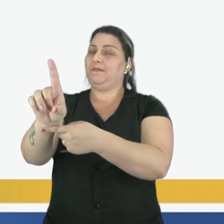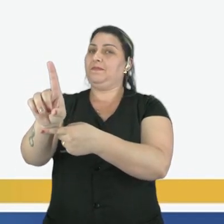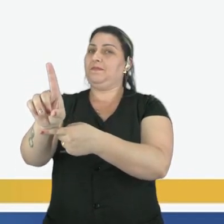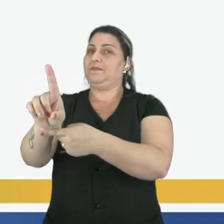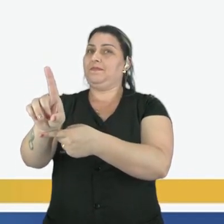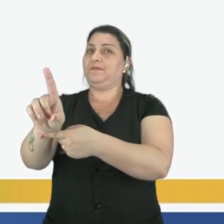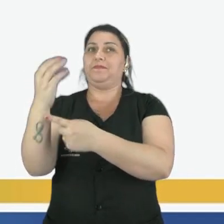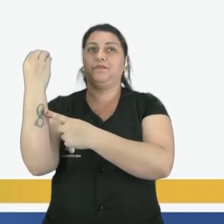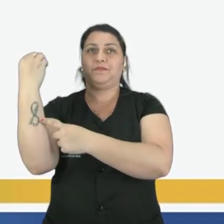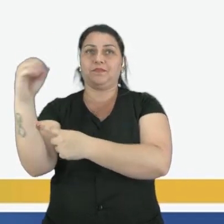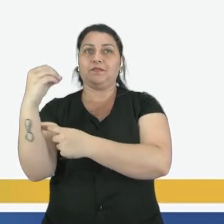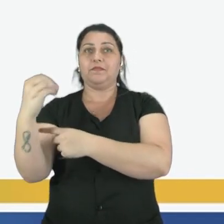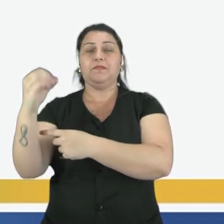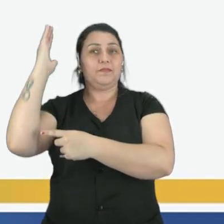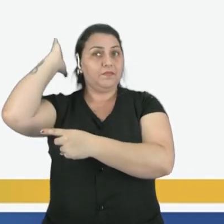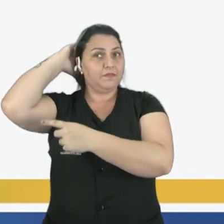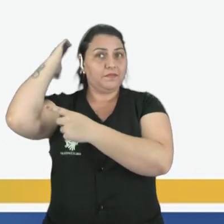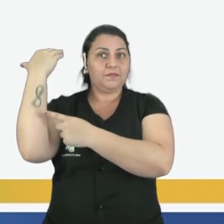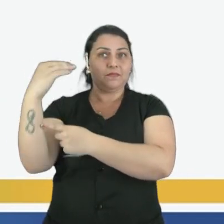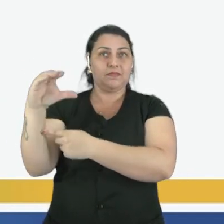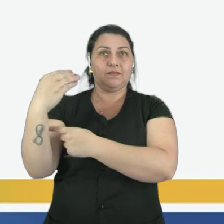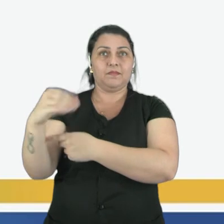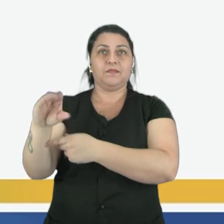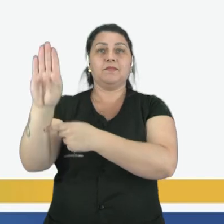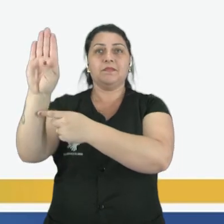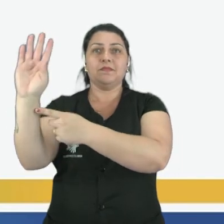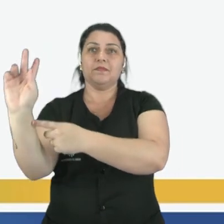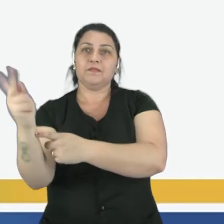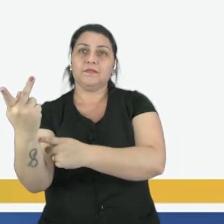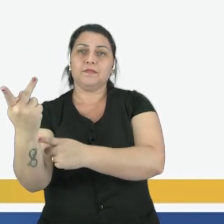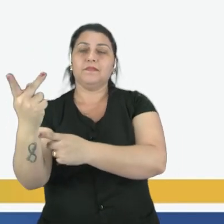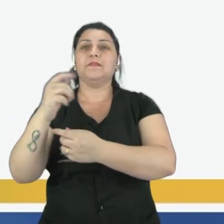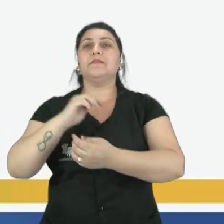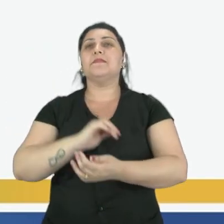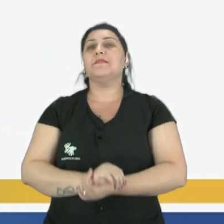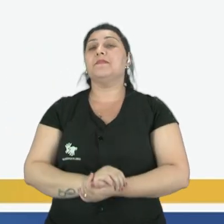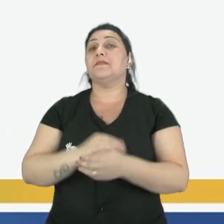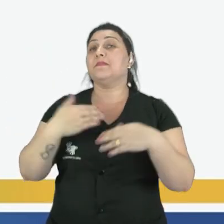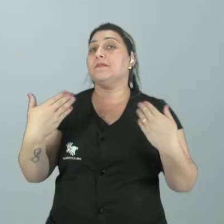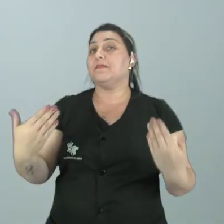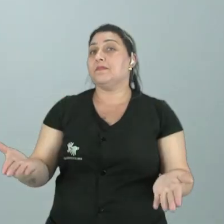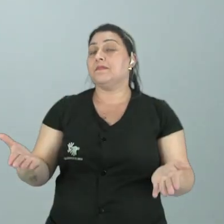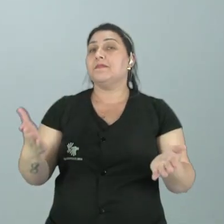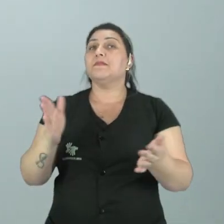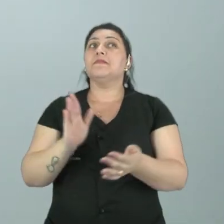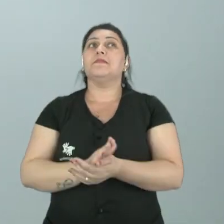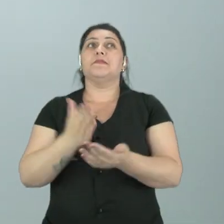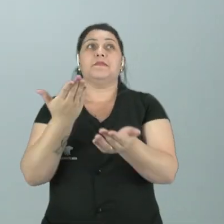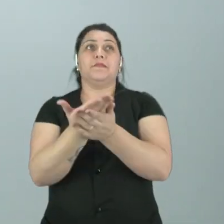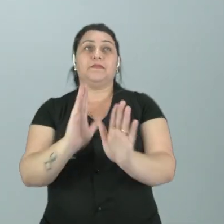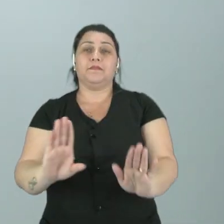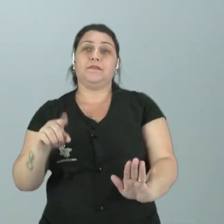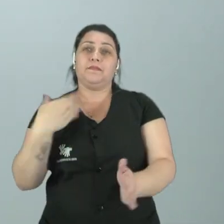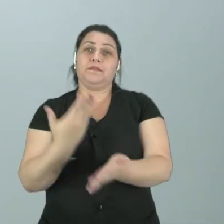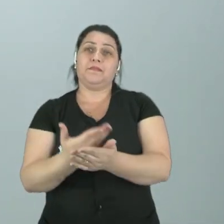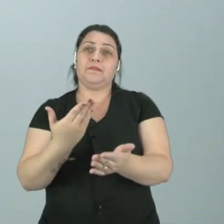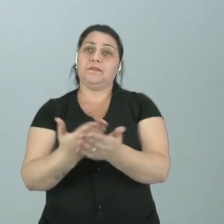econômicas realizadas pelos outros países. Vale destacar que essas metrópoles se